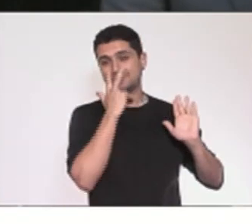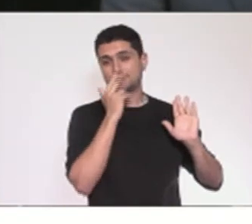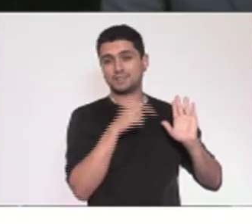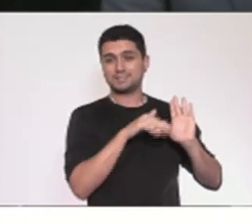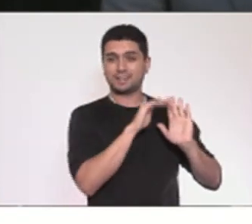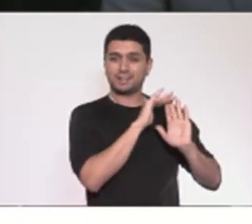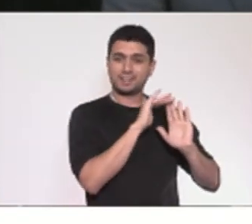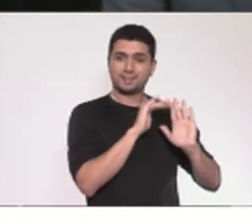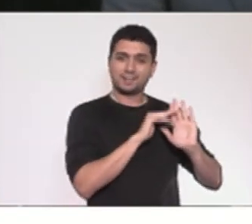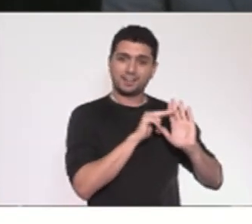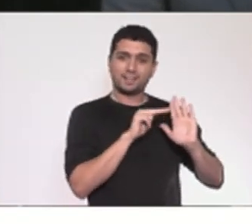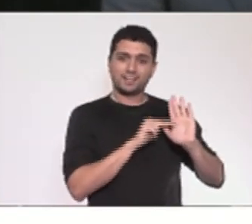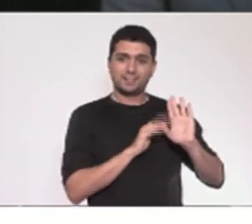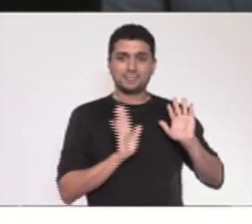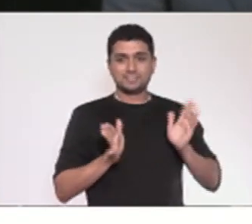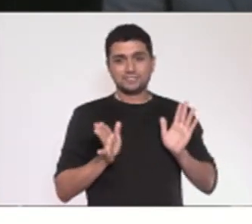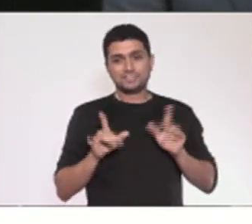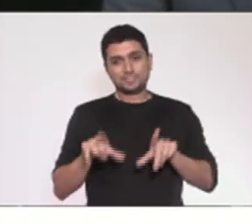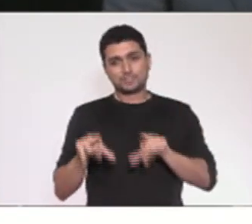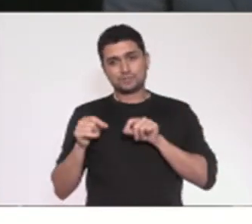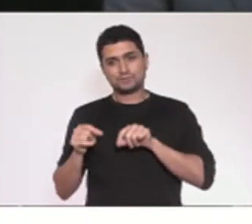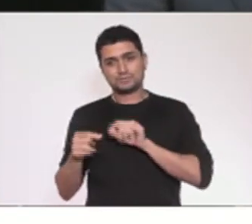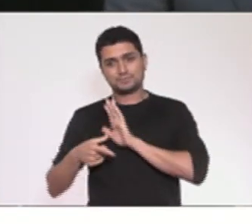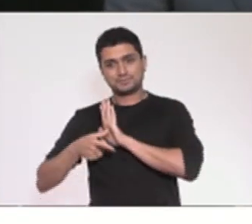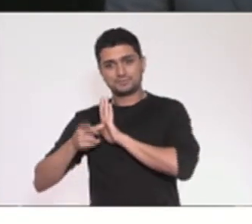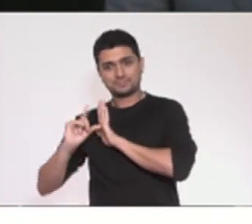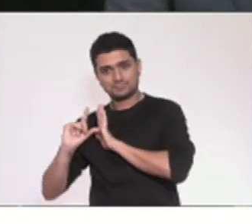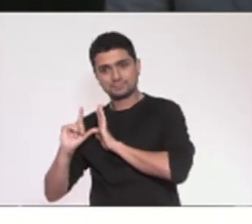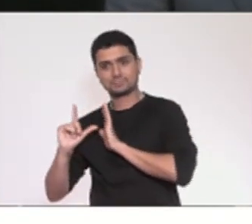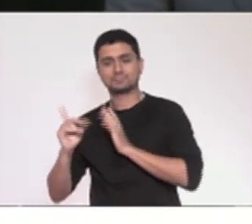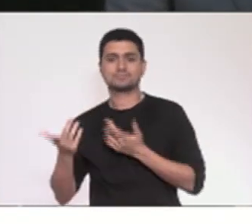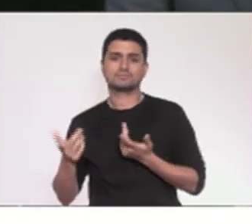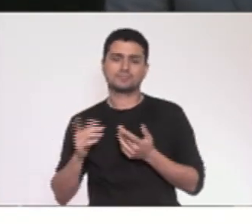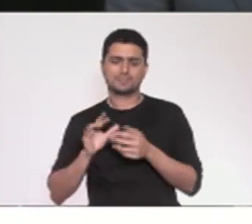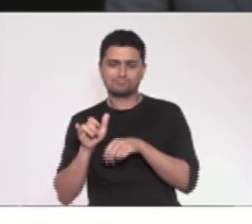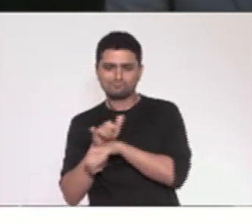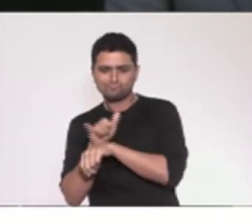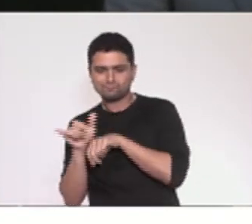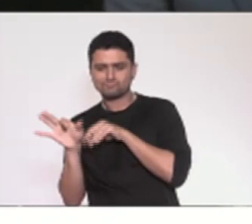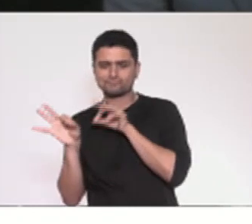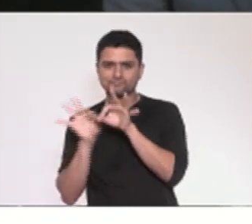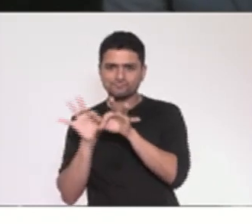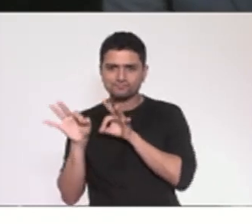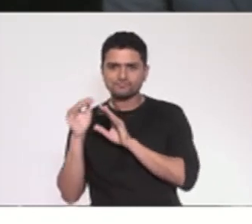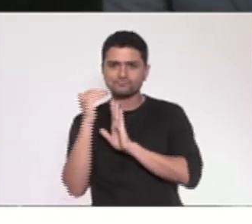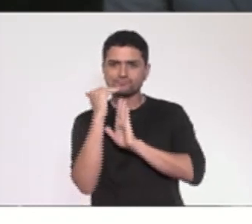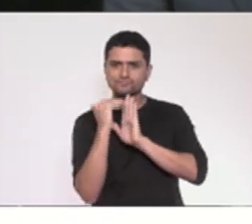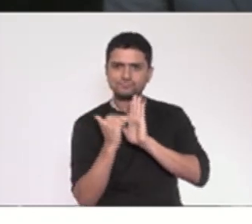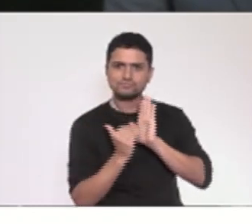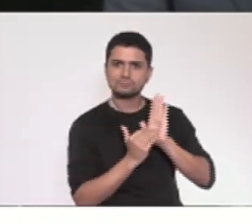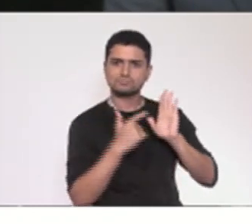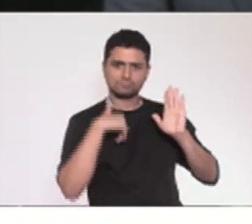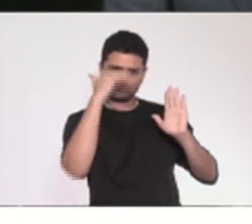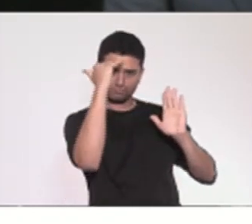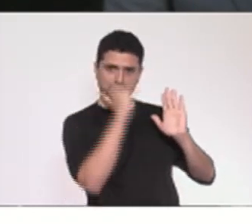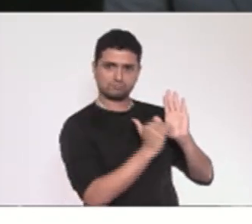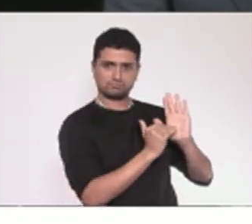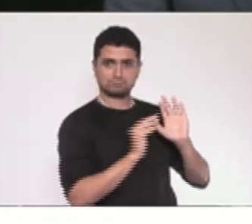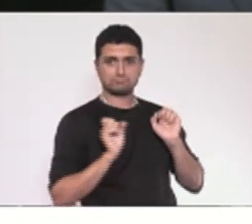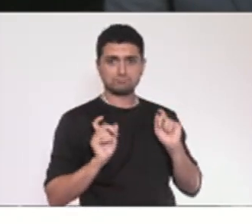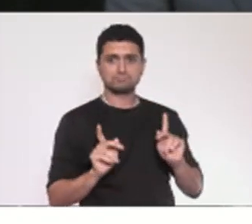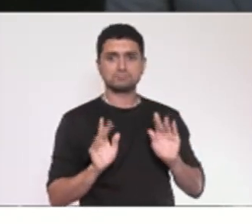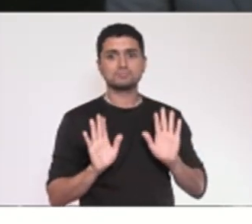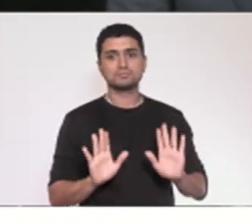determinadas coisas, são coisas pré-estabelecidas, né? São demandas feitas que te entregam e você segue. Eu digo